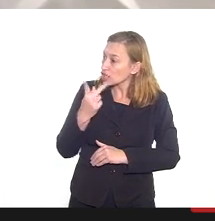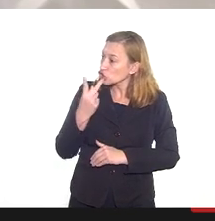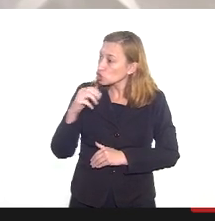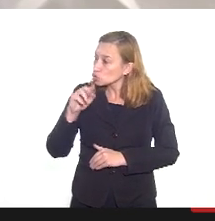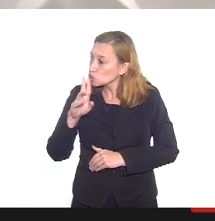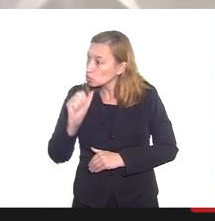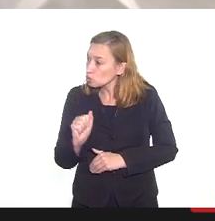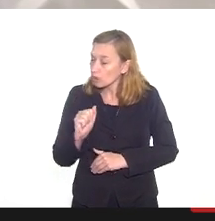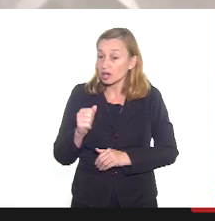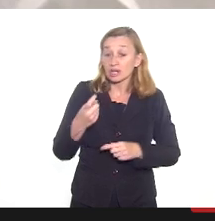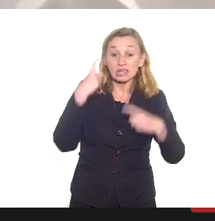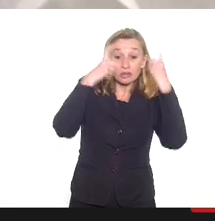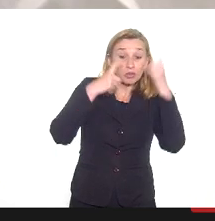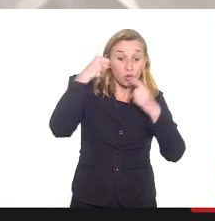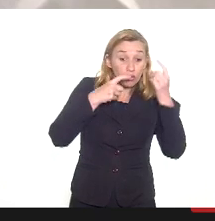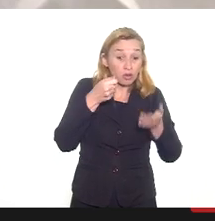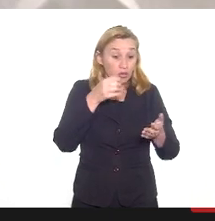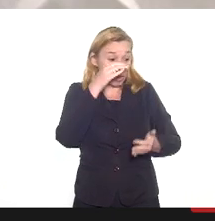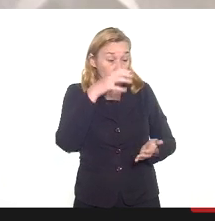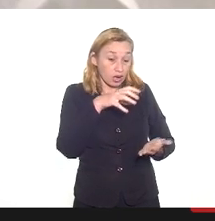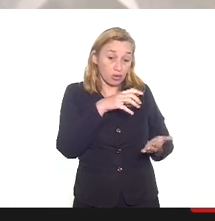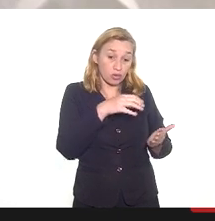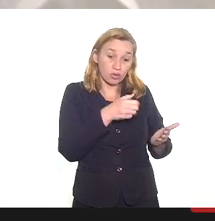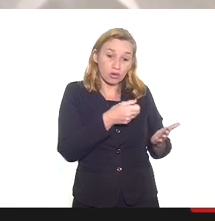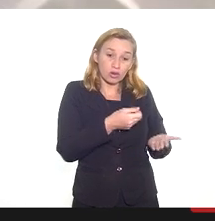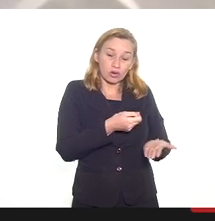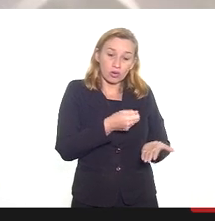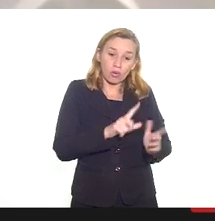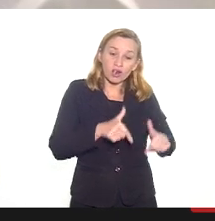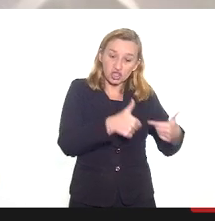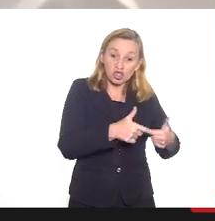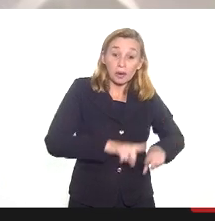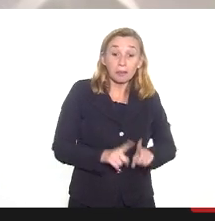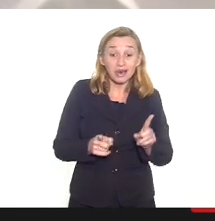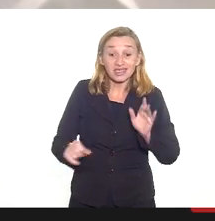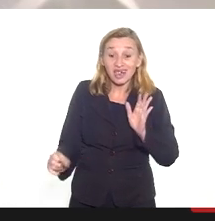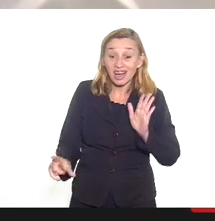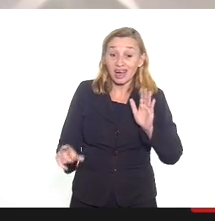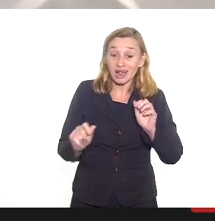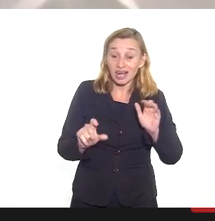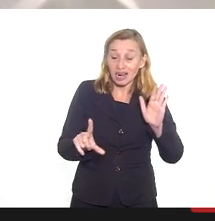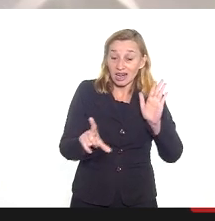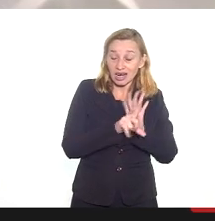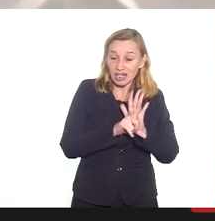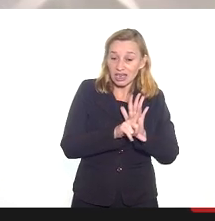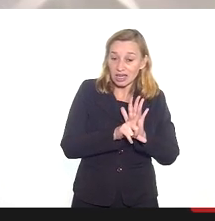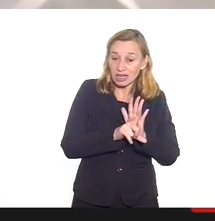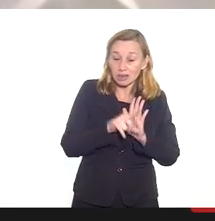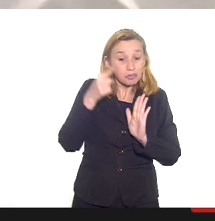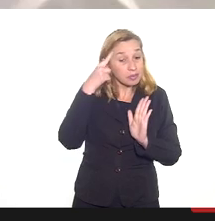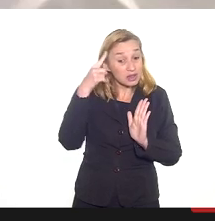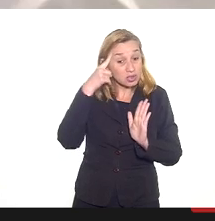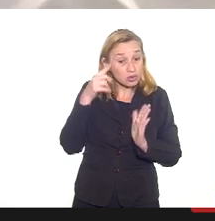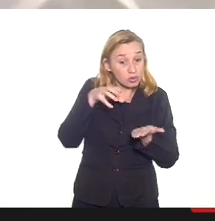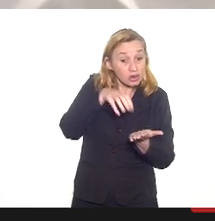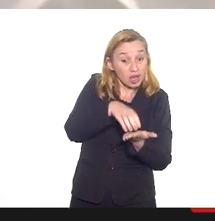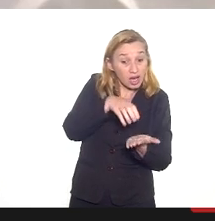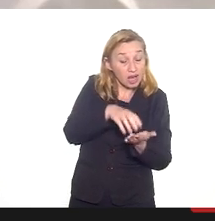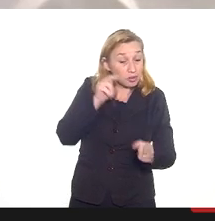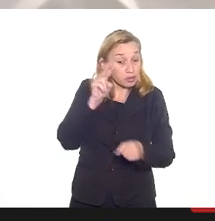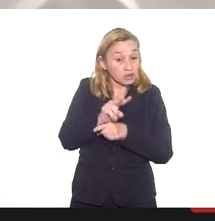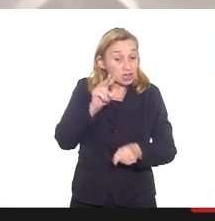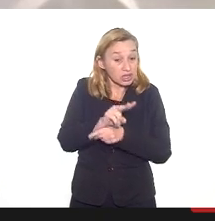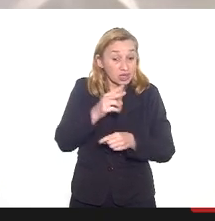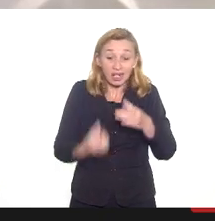se preocupa muito com a punição, mas a legislação que pensou na rede de proteção está sendo construída